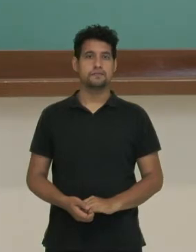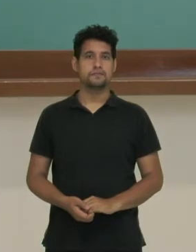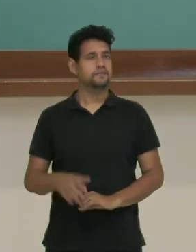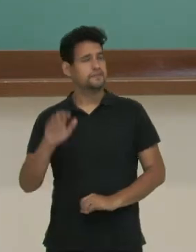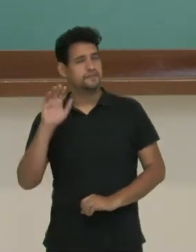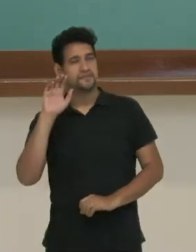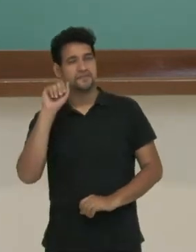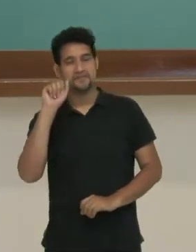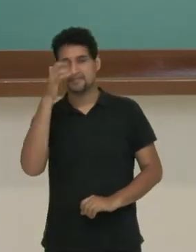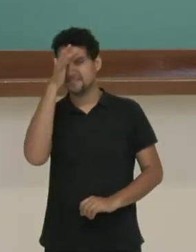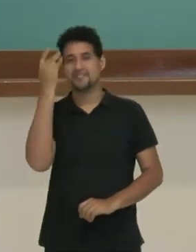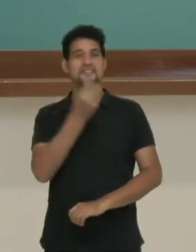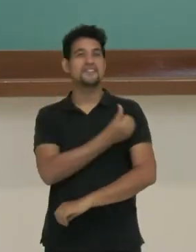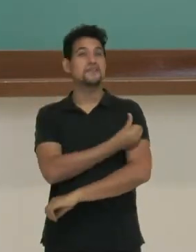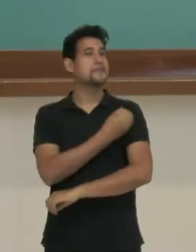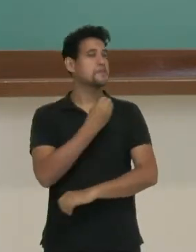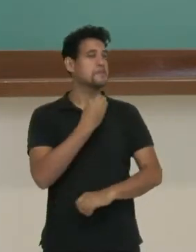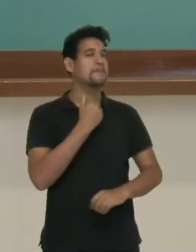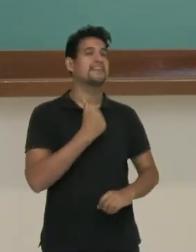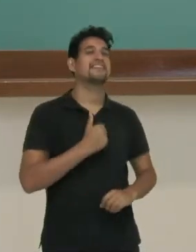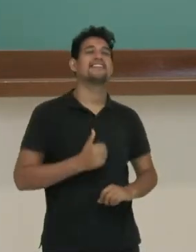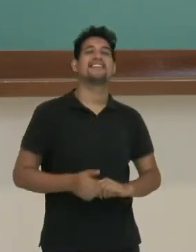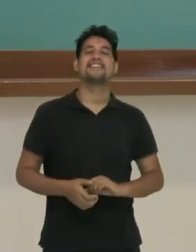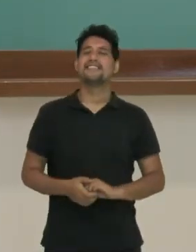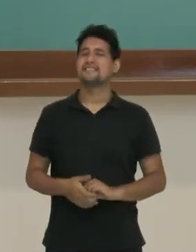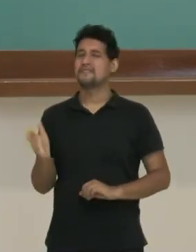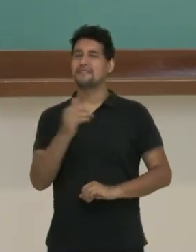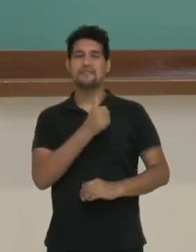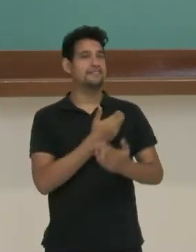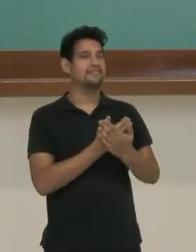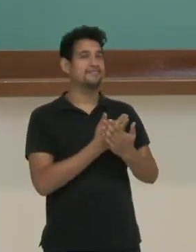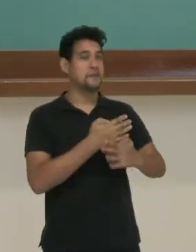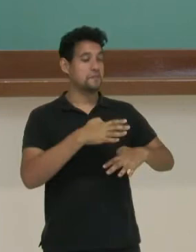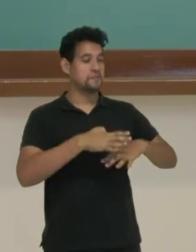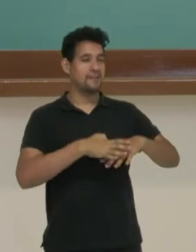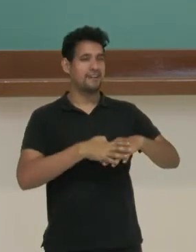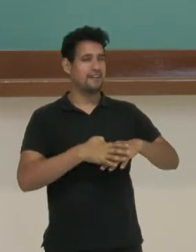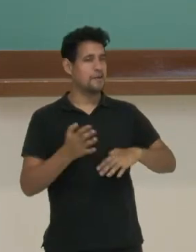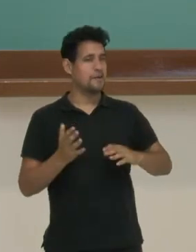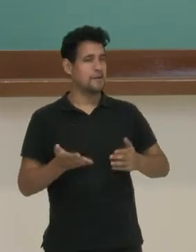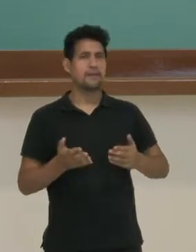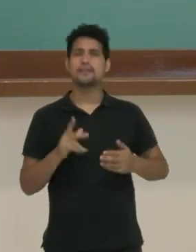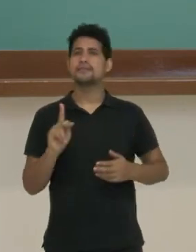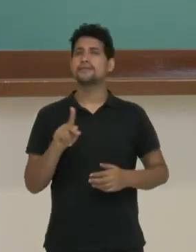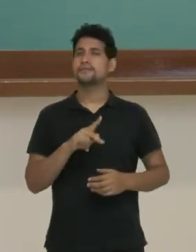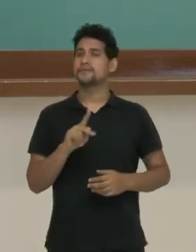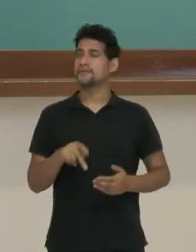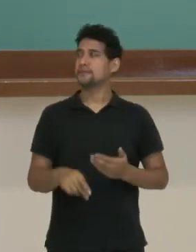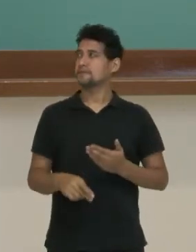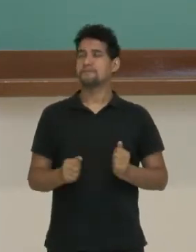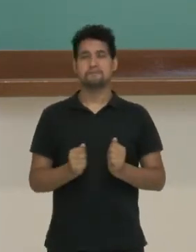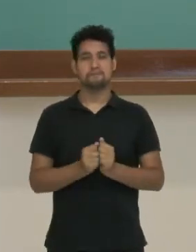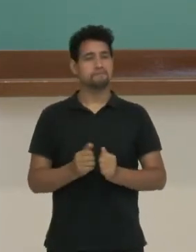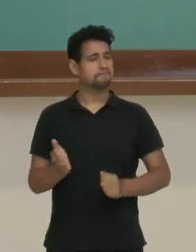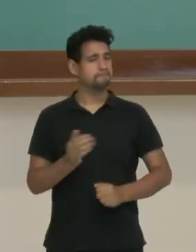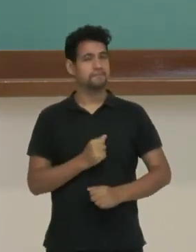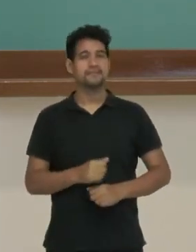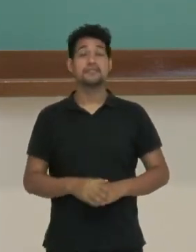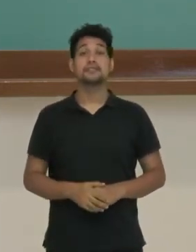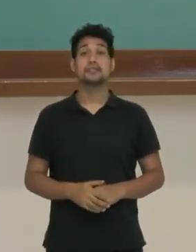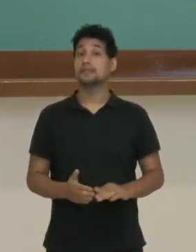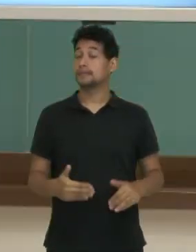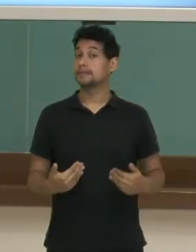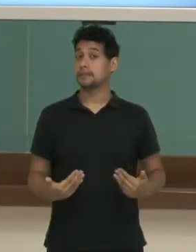galerinha do sexto ano, tudo bem com vocês? Bora estudar um pouquinho de matemática aqui com a professora Neumar? Então, vamos lá. Olha